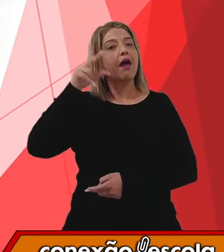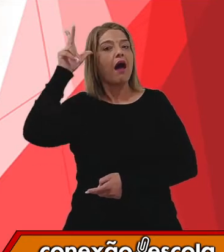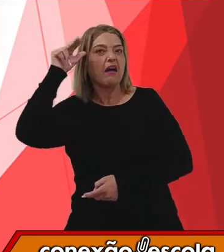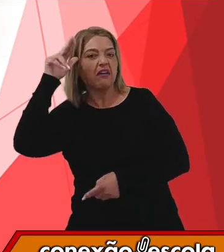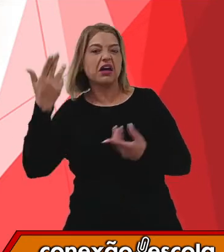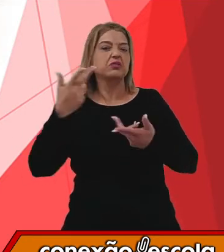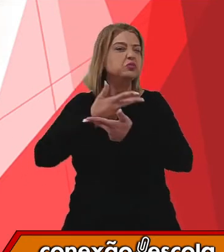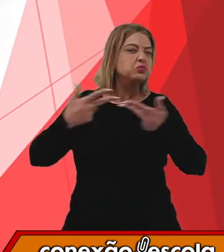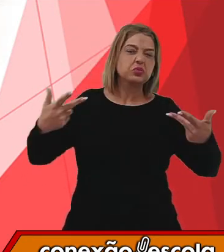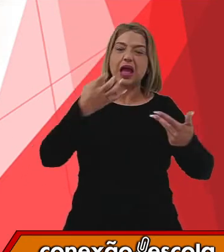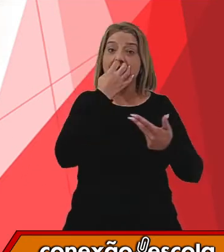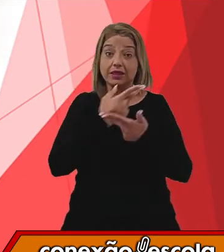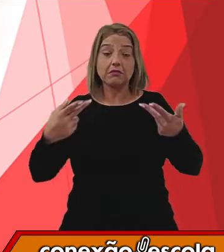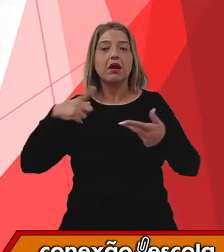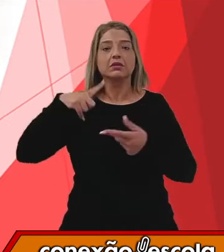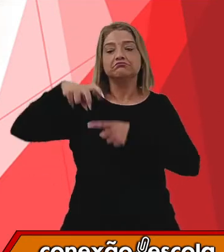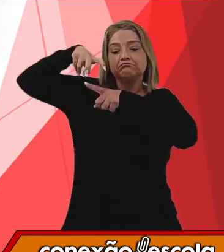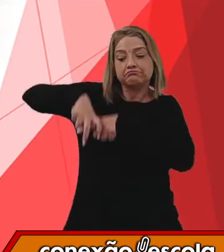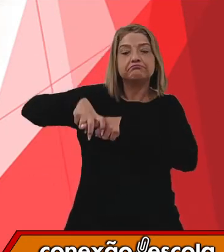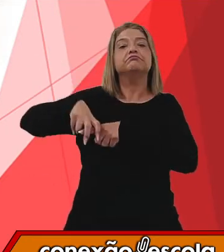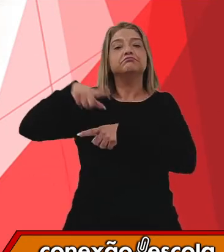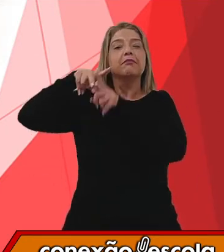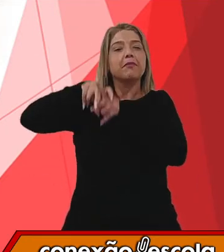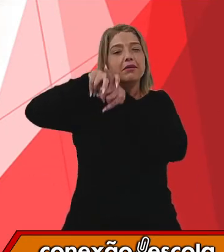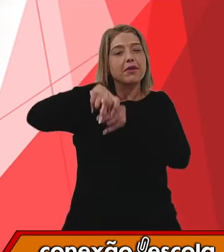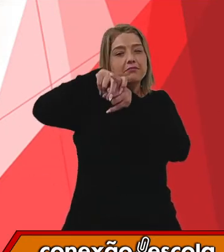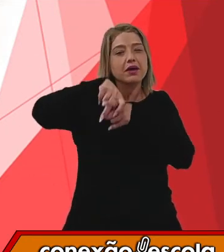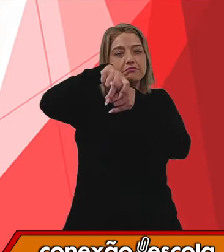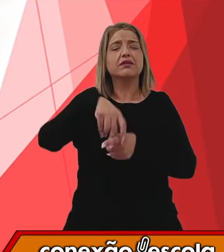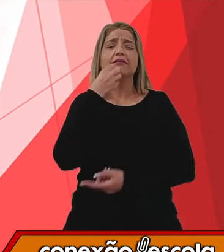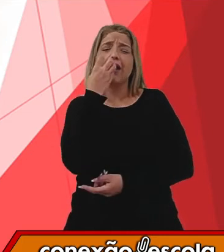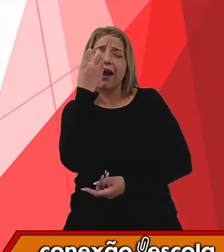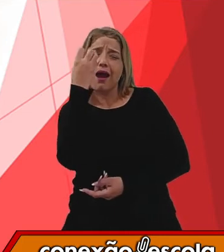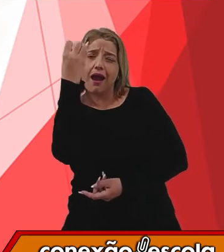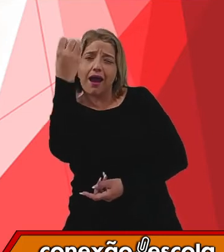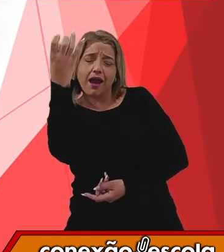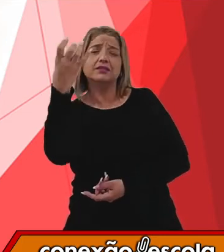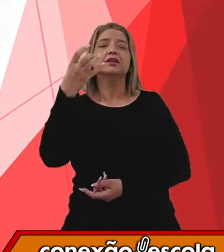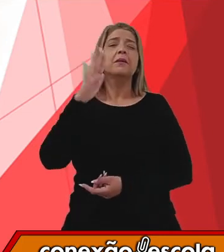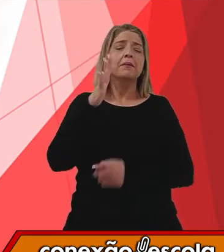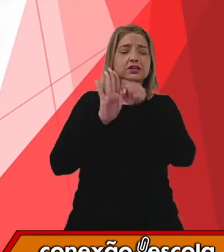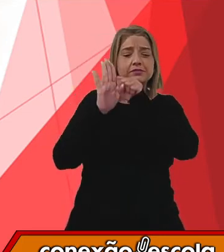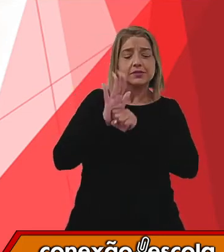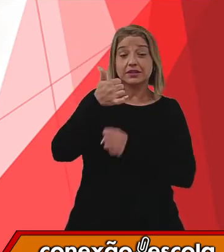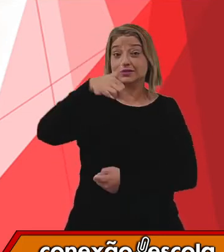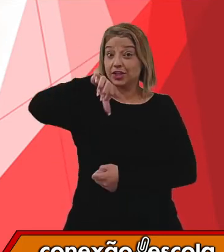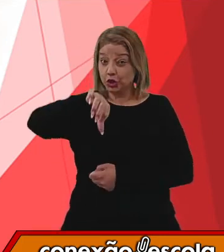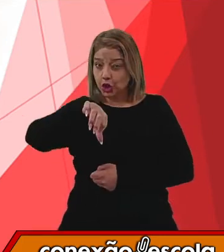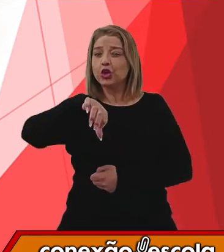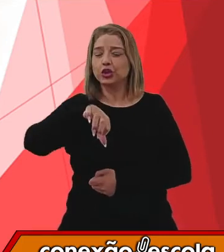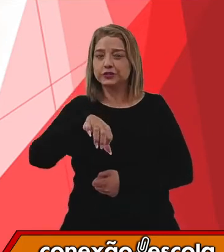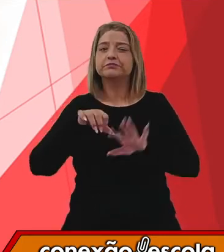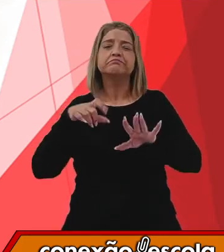animais. Entre os séculos 18 e 19, eles iam abrindo caminhos por onde passavam. Gente, falando